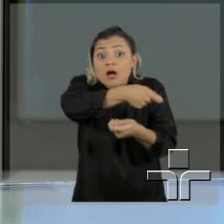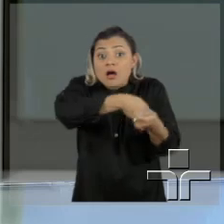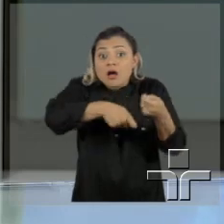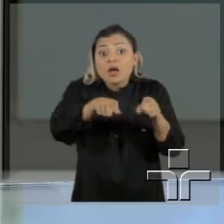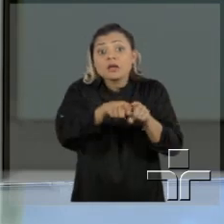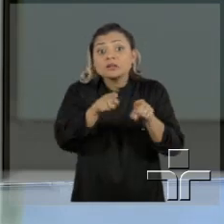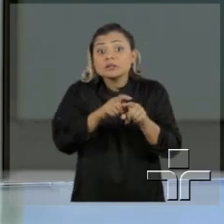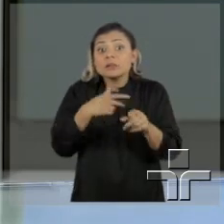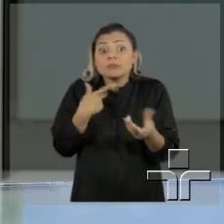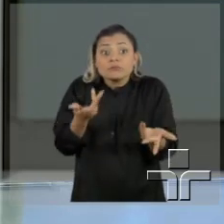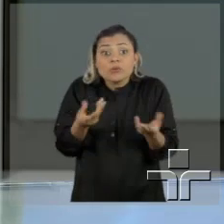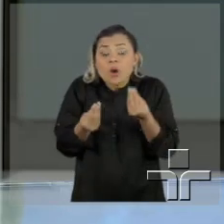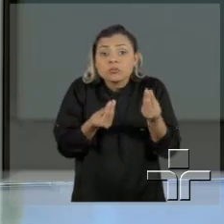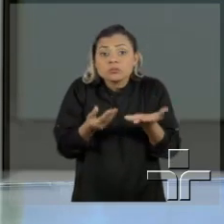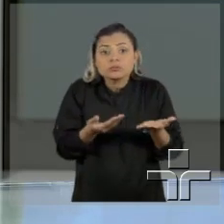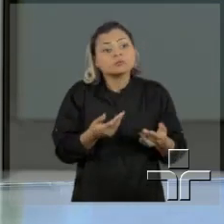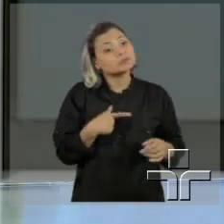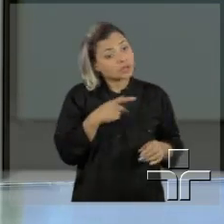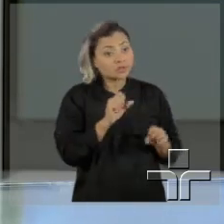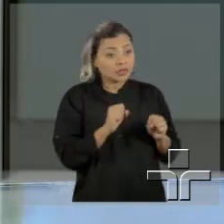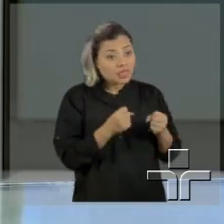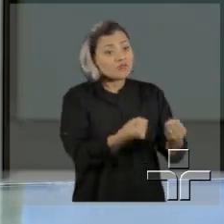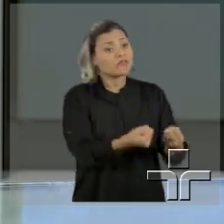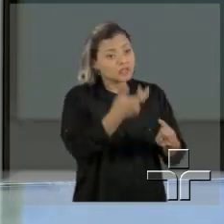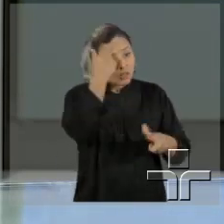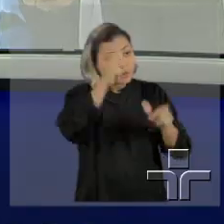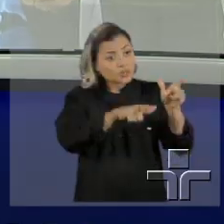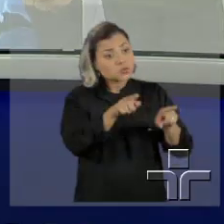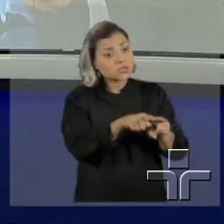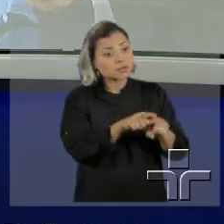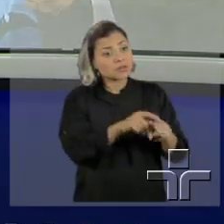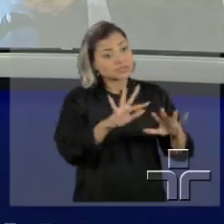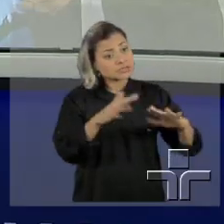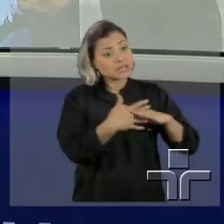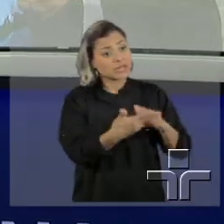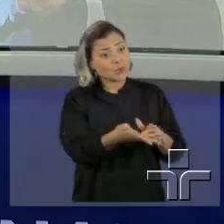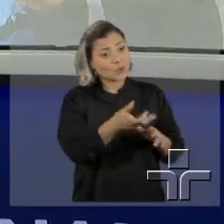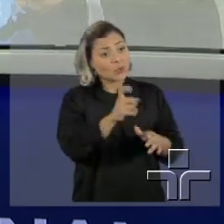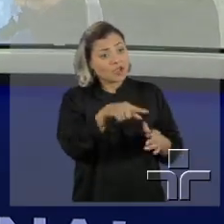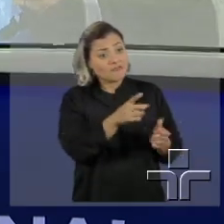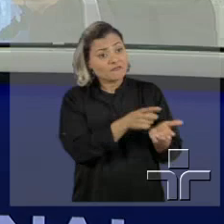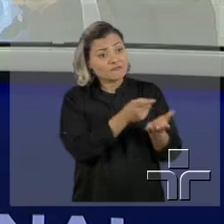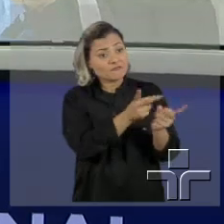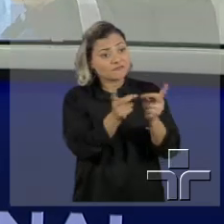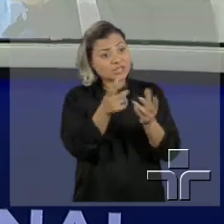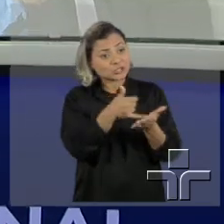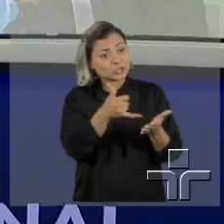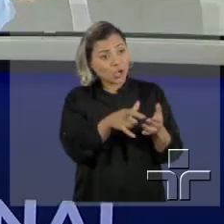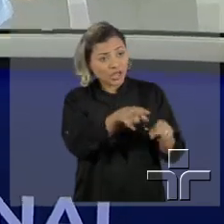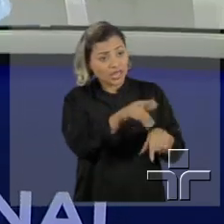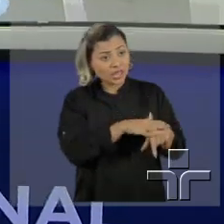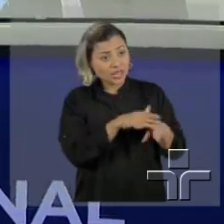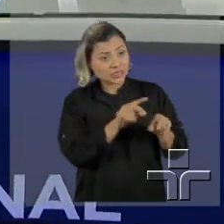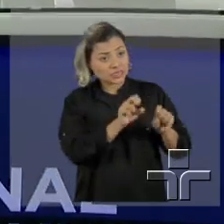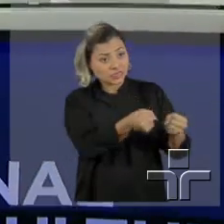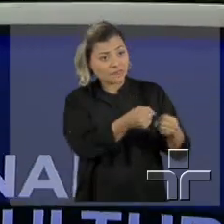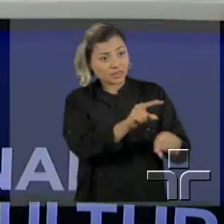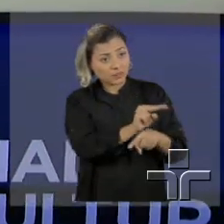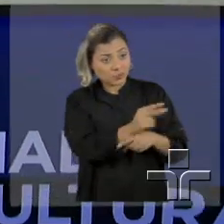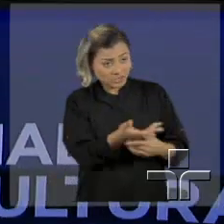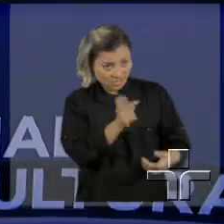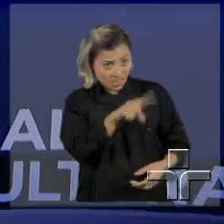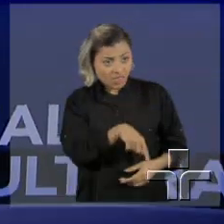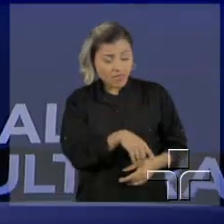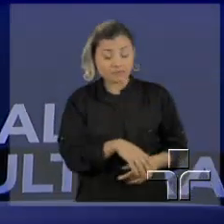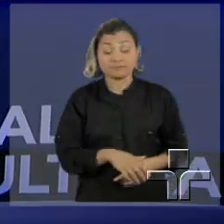também que fazem isso. Então, ele está defendendo esses cidadãos, todos, né? Olha, a discussão do COAF ela já é uma discussão que